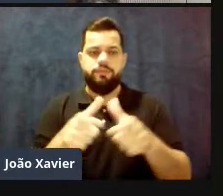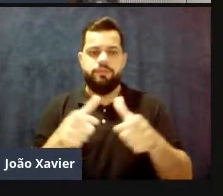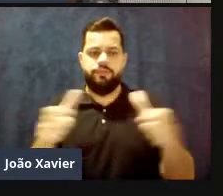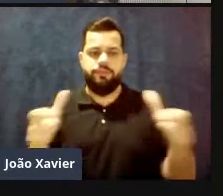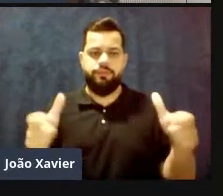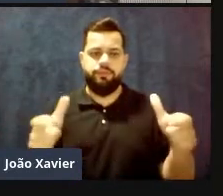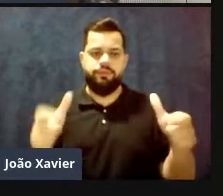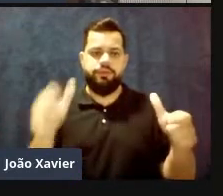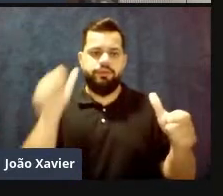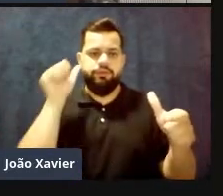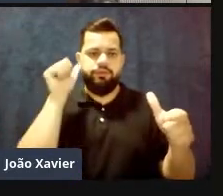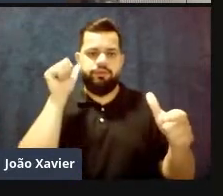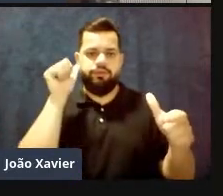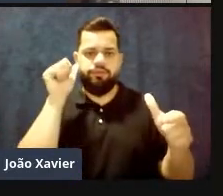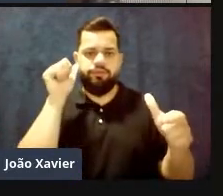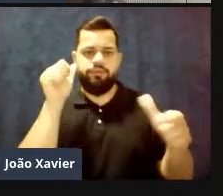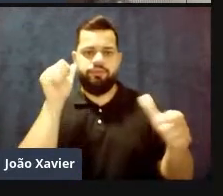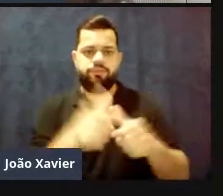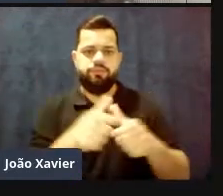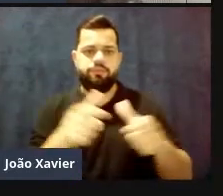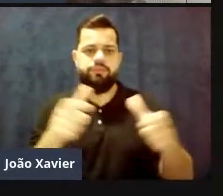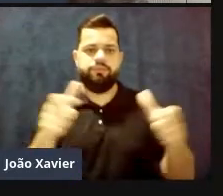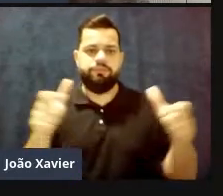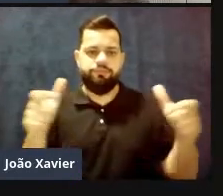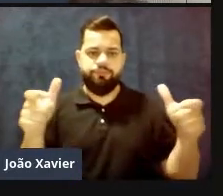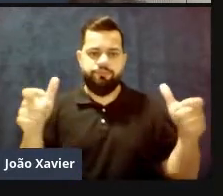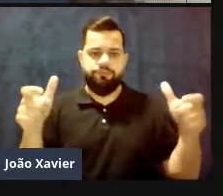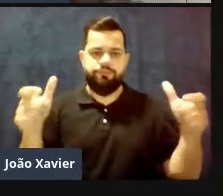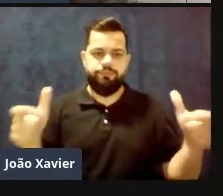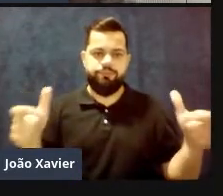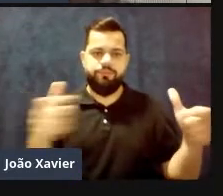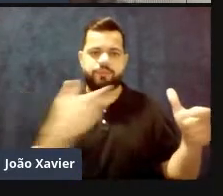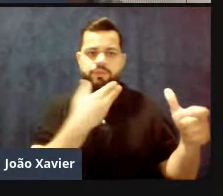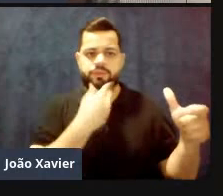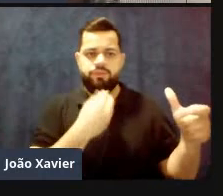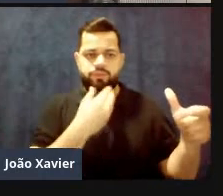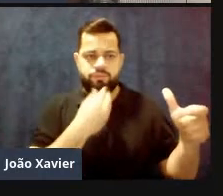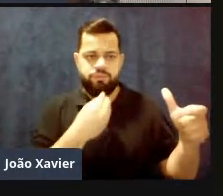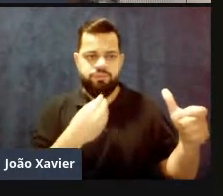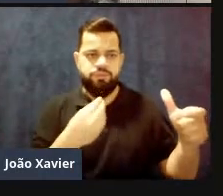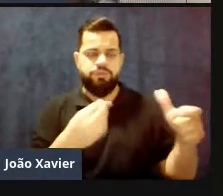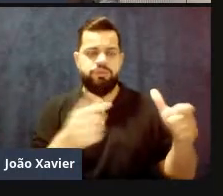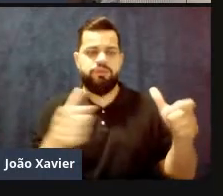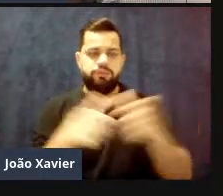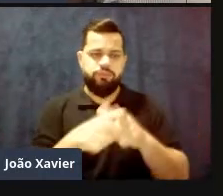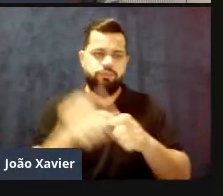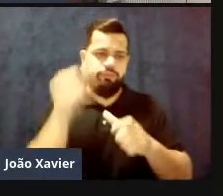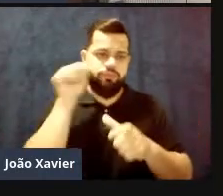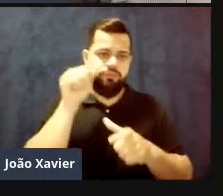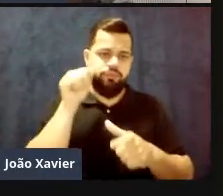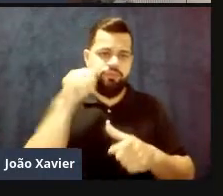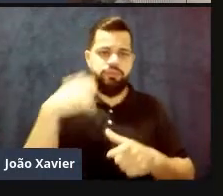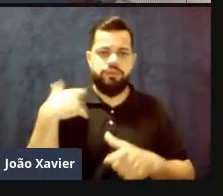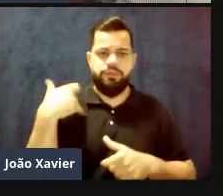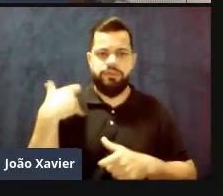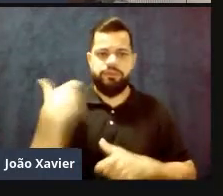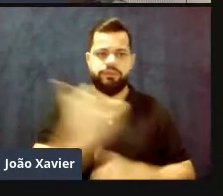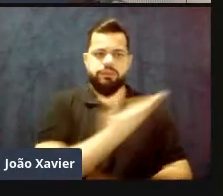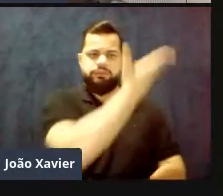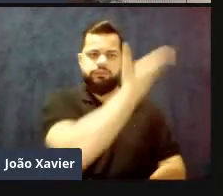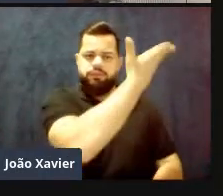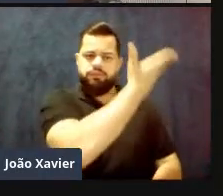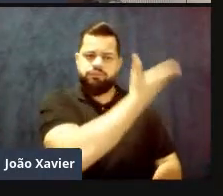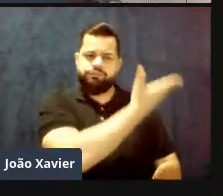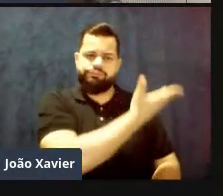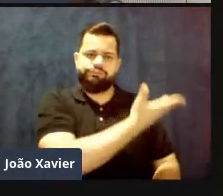do sexo 37 do sexo feminino e 61 do sexo masculino. As idades são muito variáveis, né? Mas